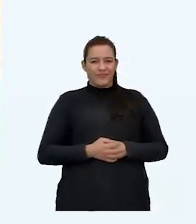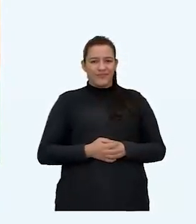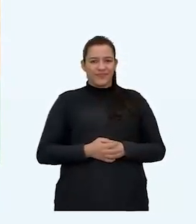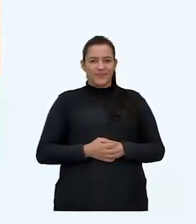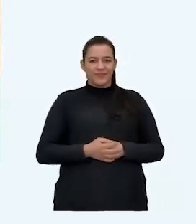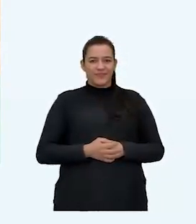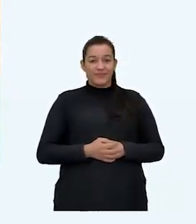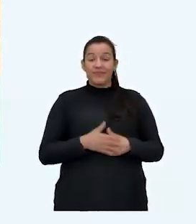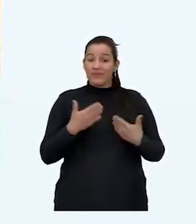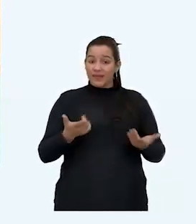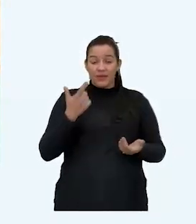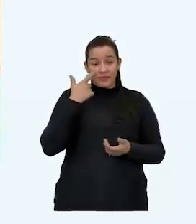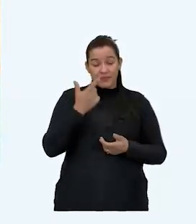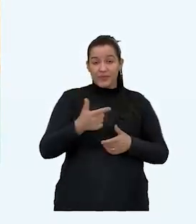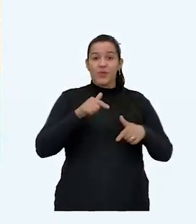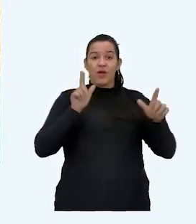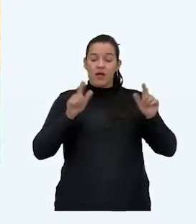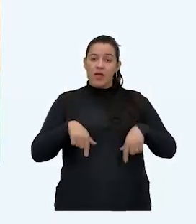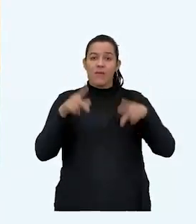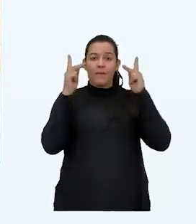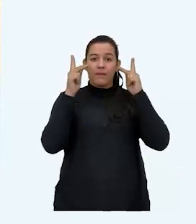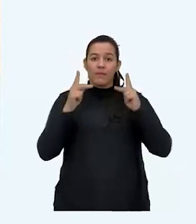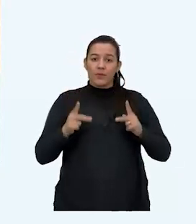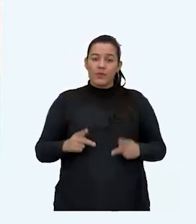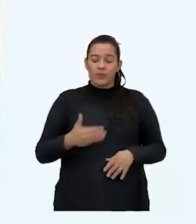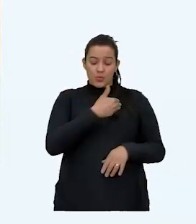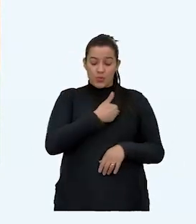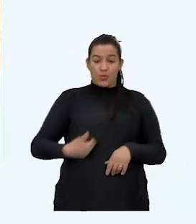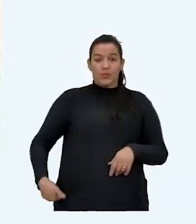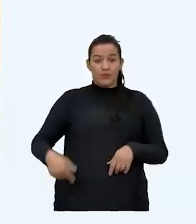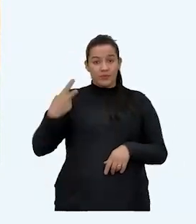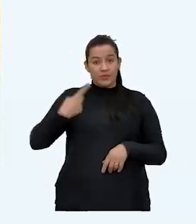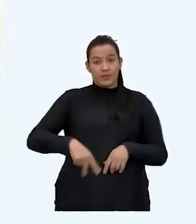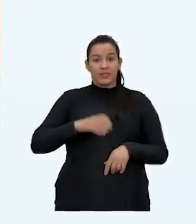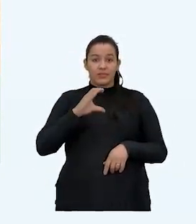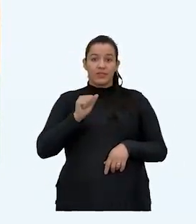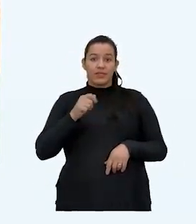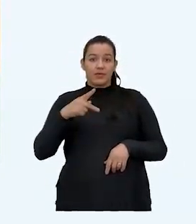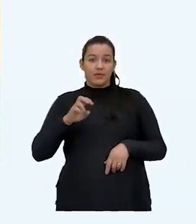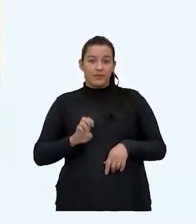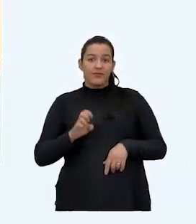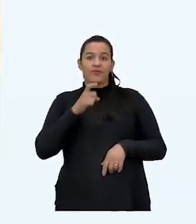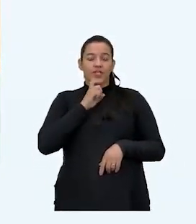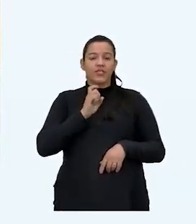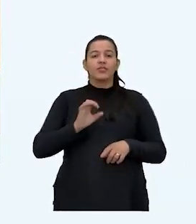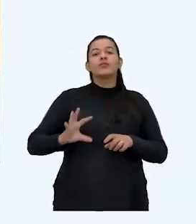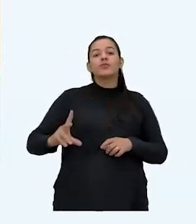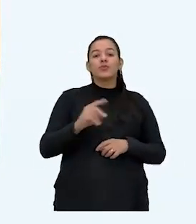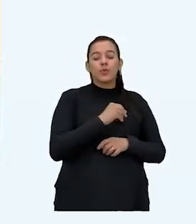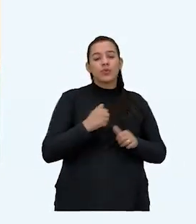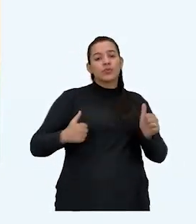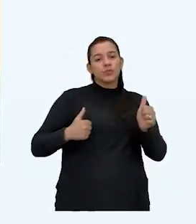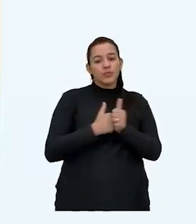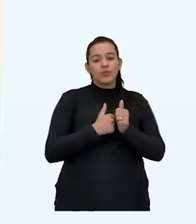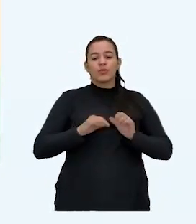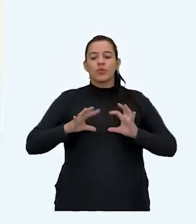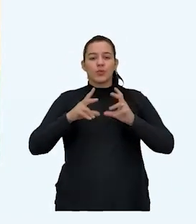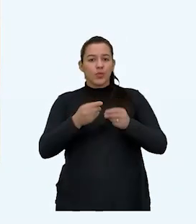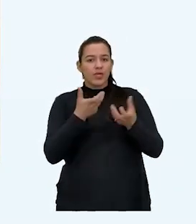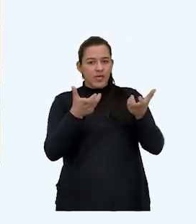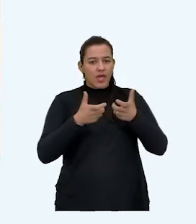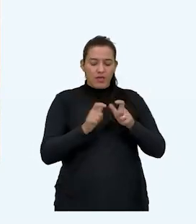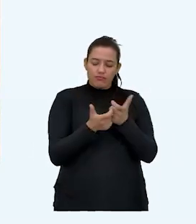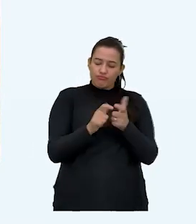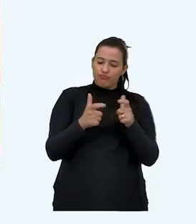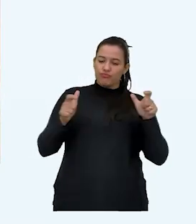Conecta é um programa piloto que o governo de Cabo Verde colocou em prática na capital há um ano e pretende estender